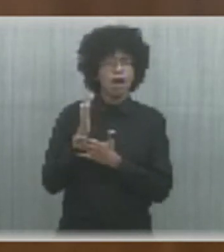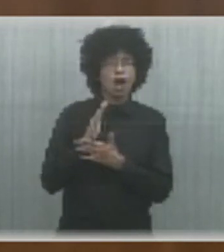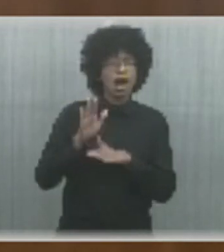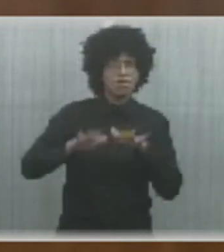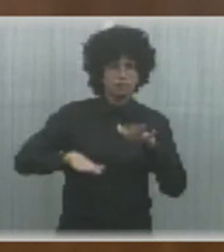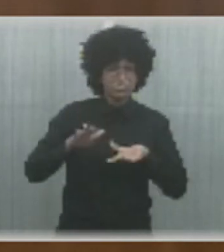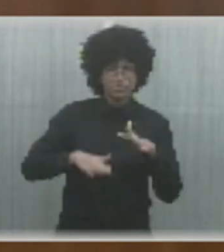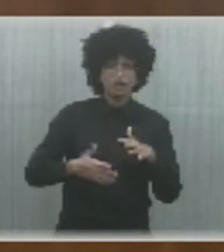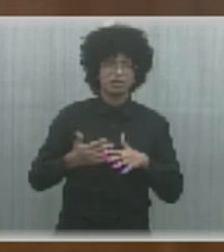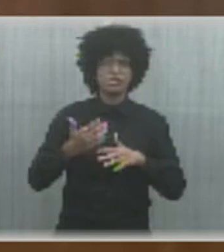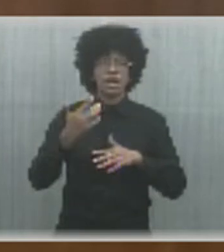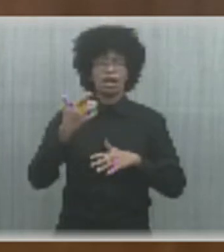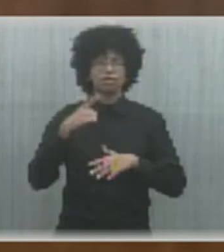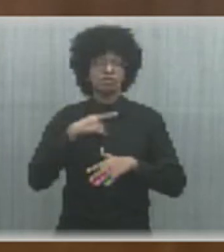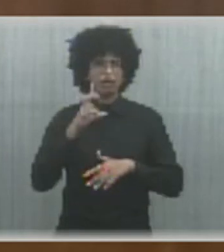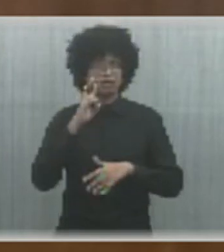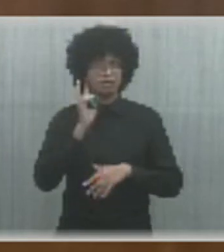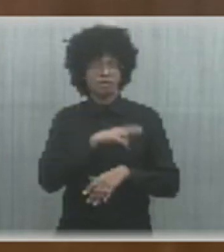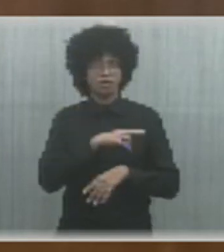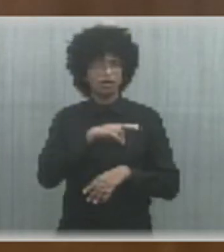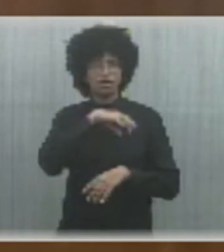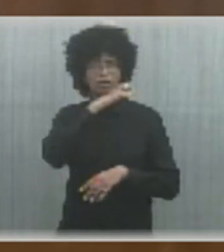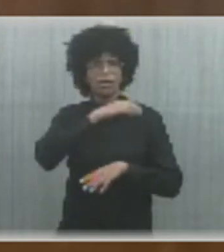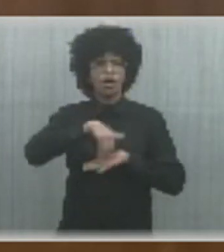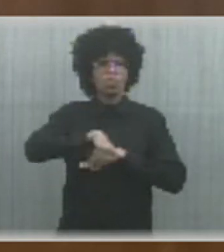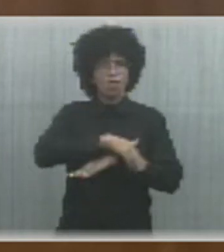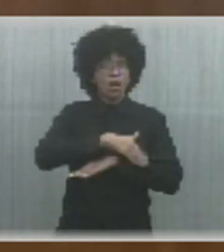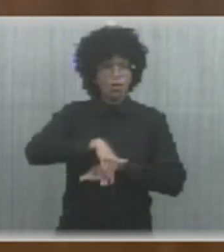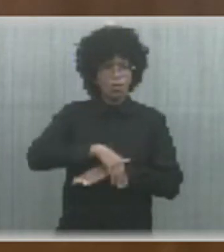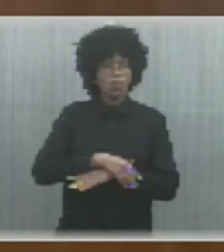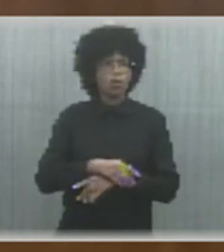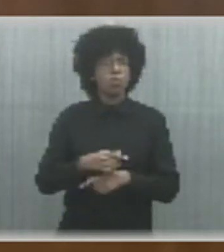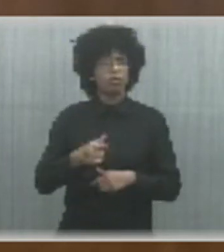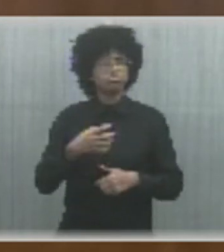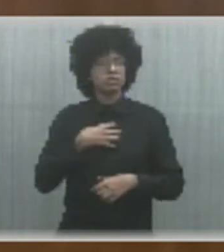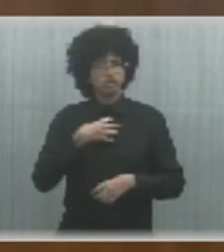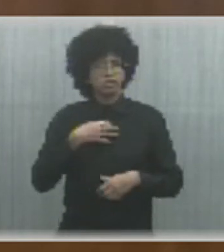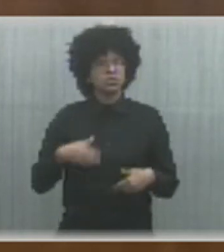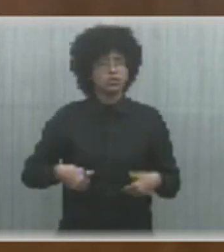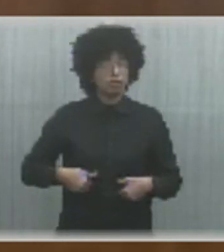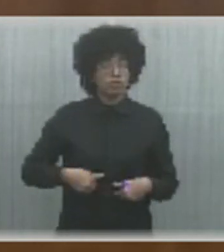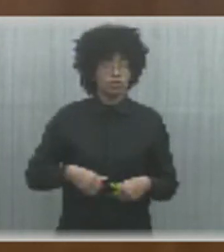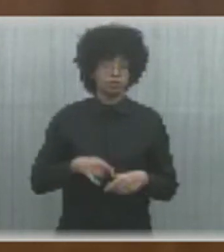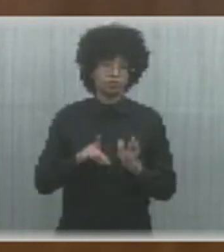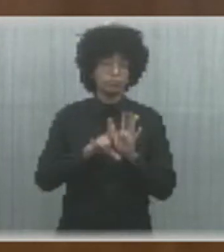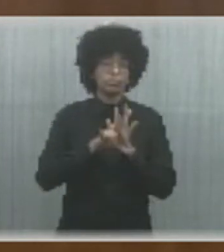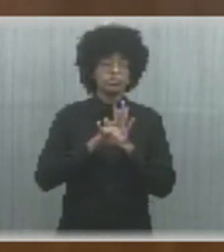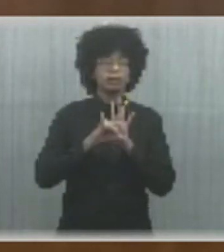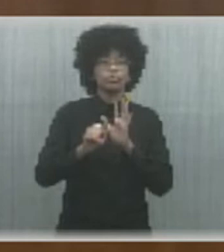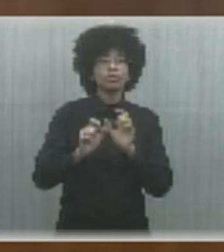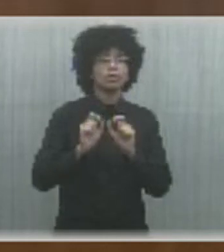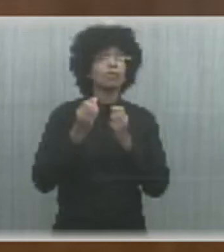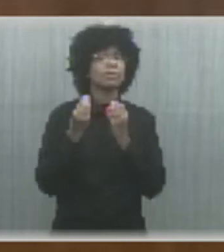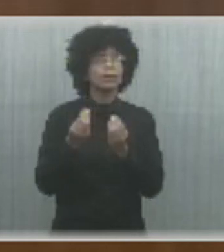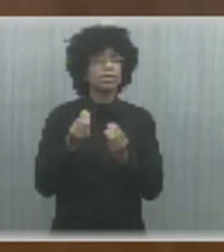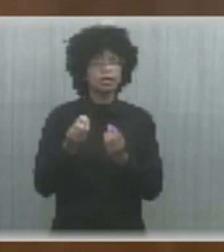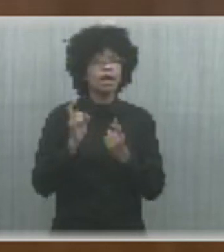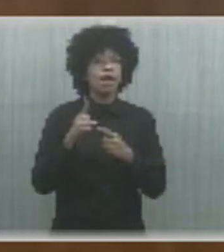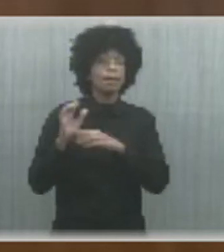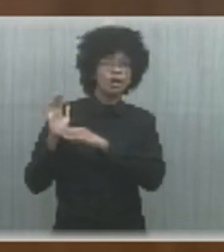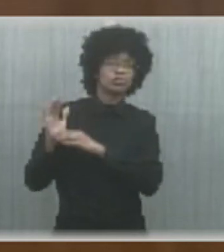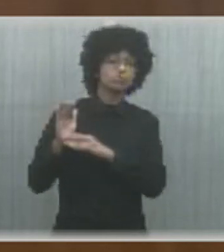dos animais de rua. E essa lei, ela vai fazer com que nós possamos auxiliar